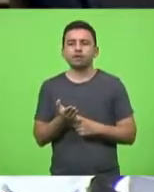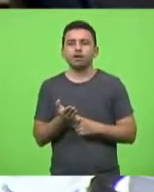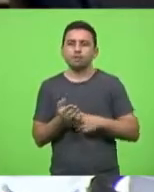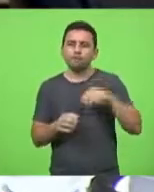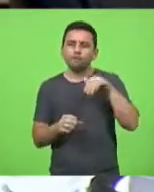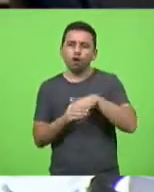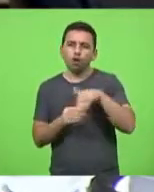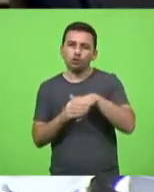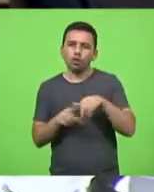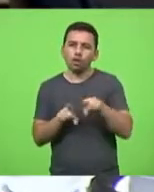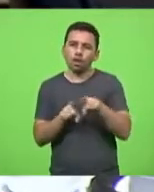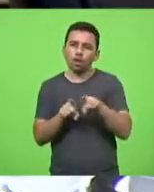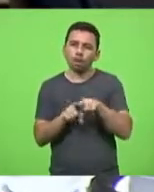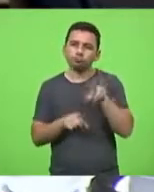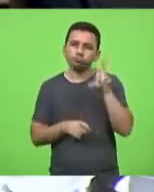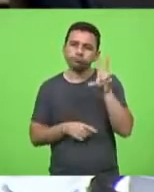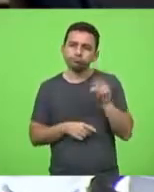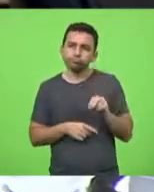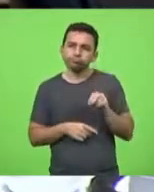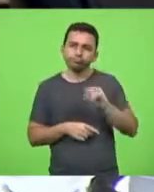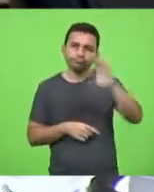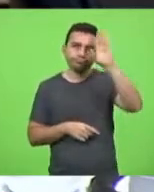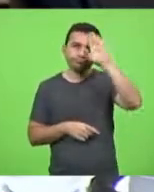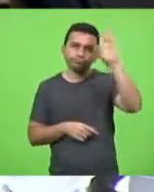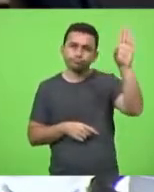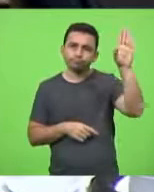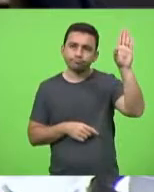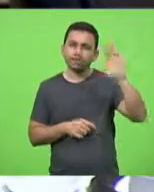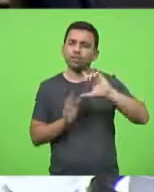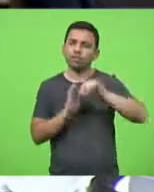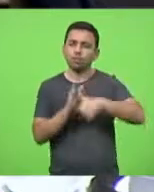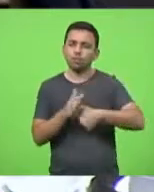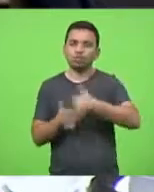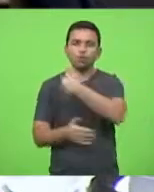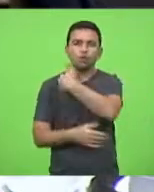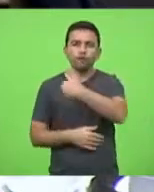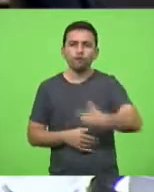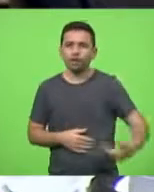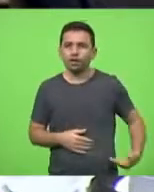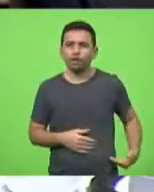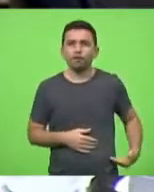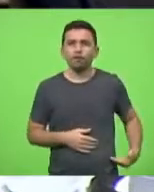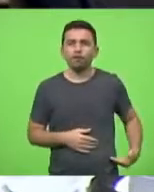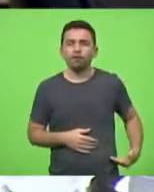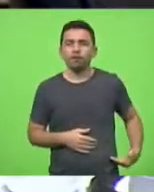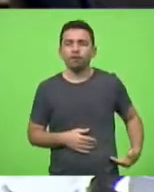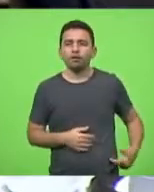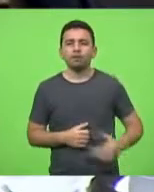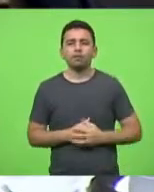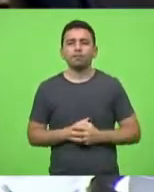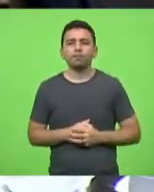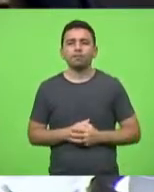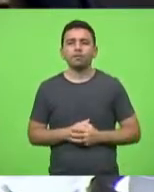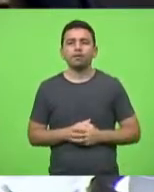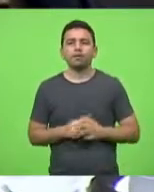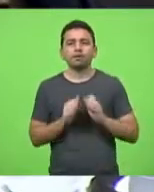contrário, principalmente após o governo do Estado mandar um refis aqui para a Assembleia Legislativa,